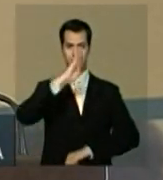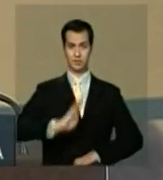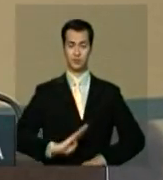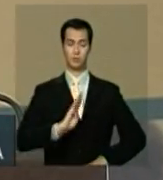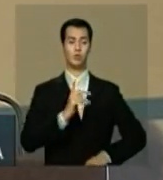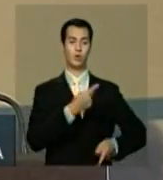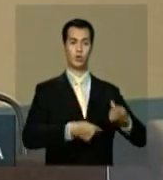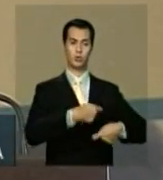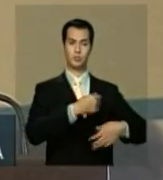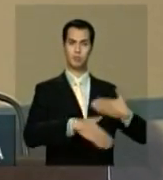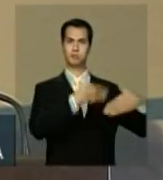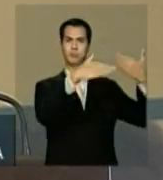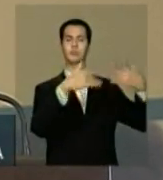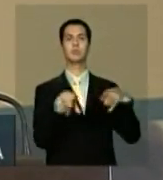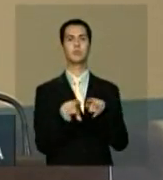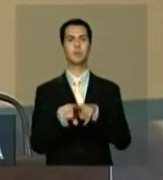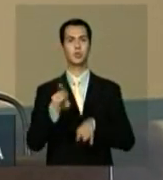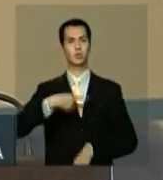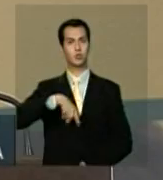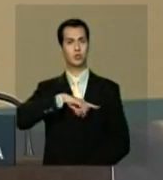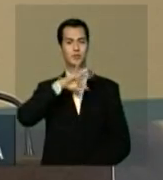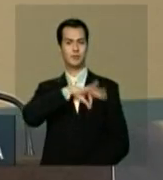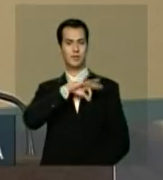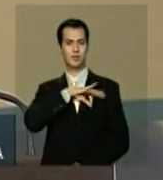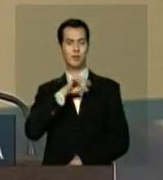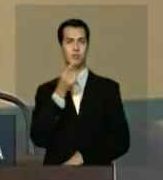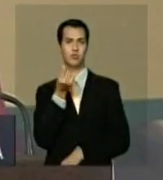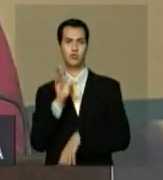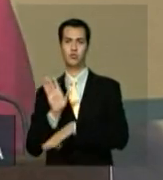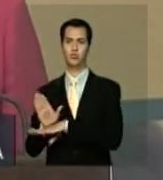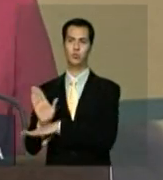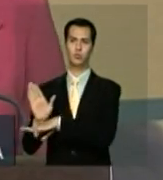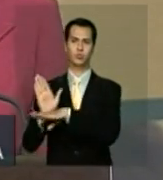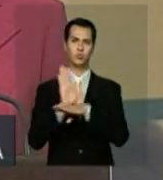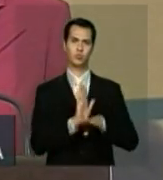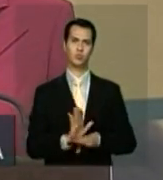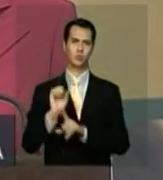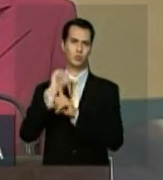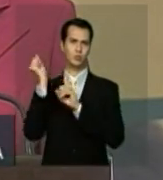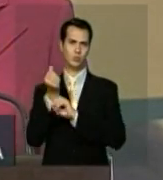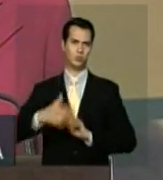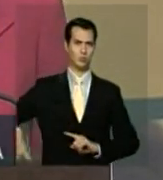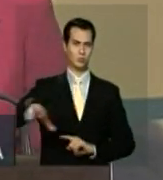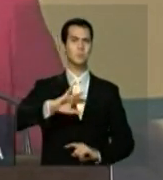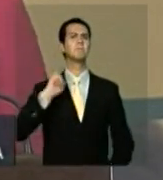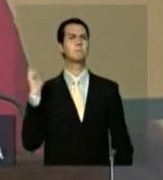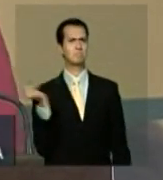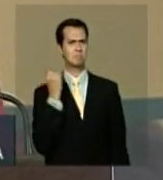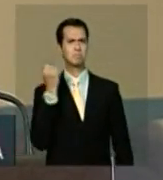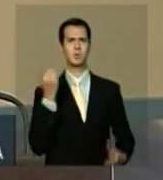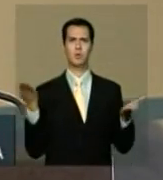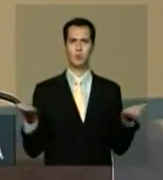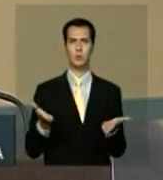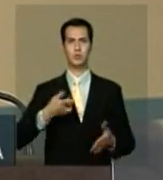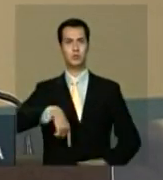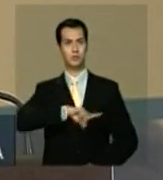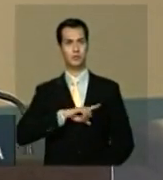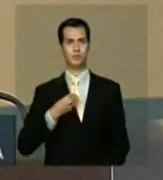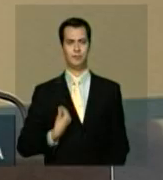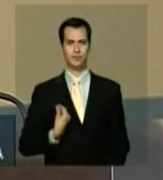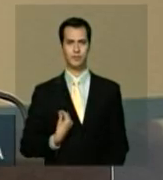nós distribuímos renda isso é muito importante no momento que nós estamos vivendo que é o